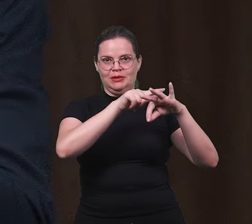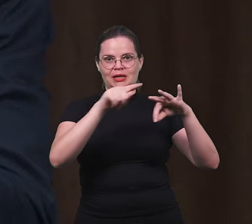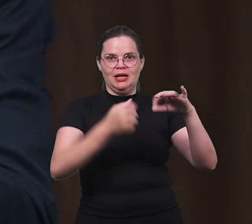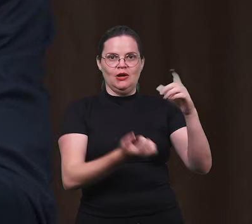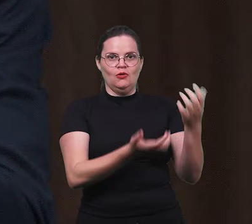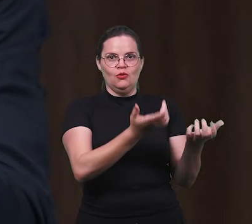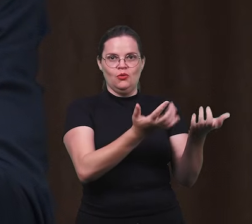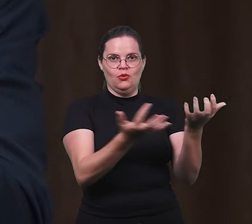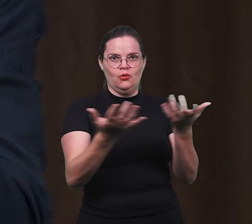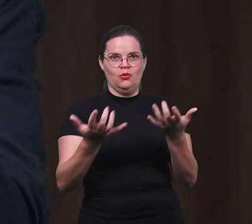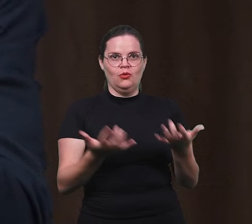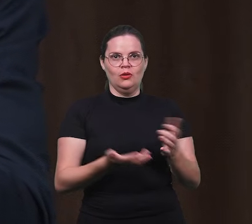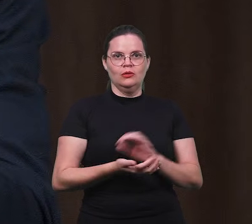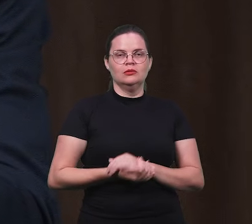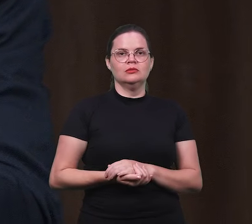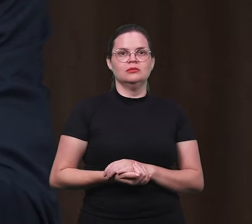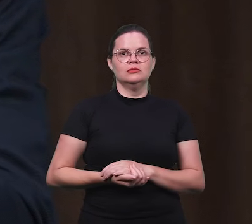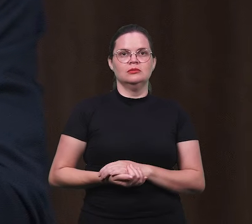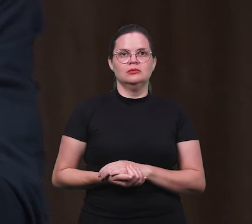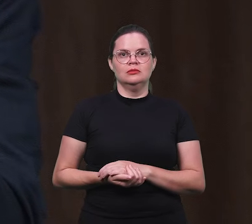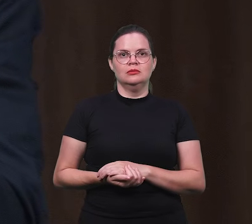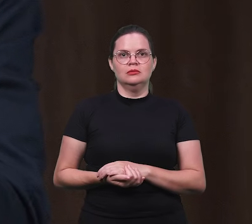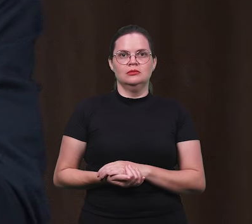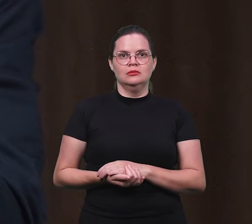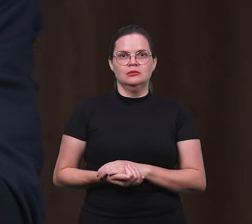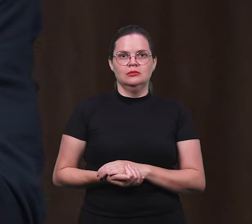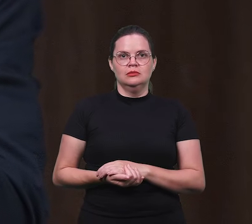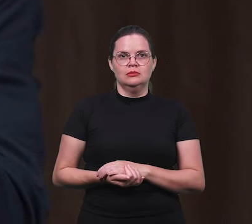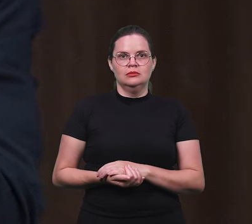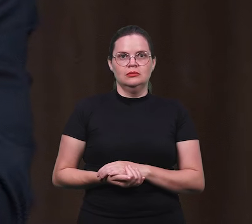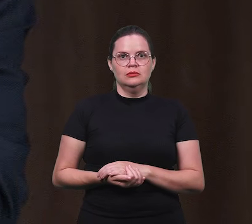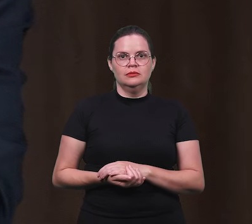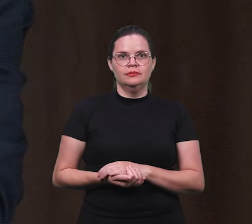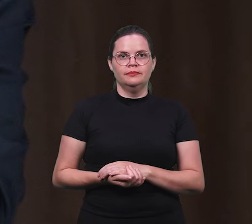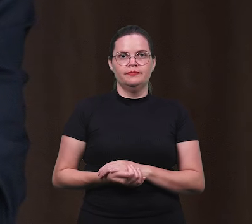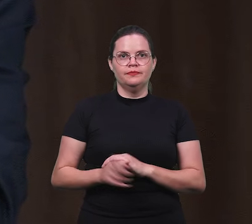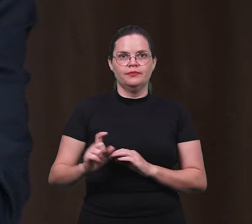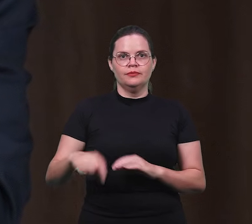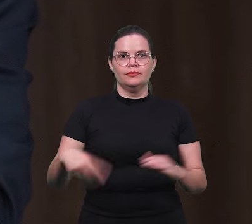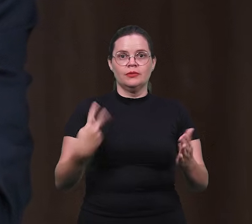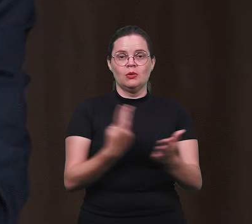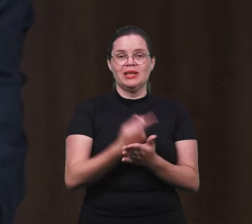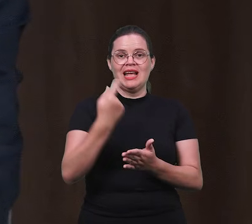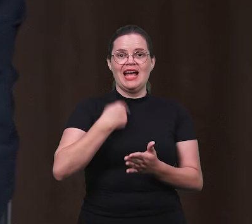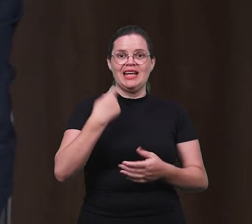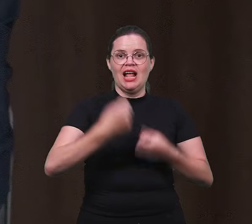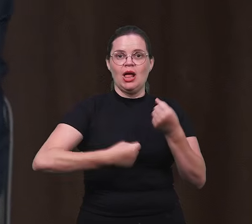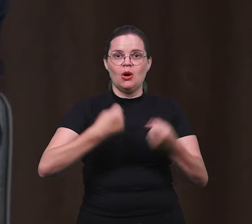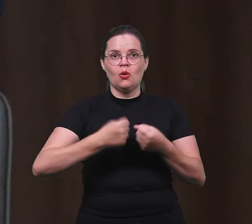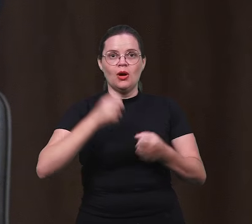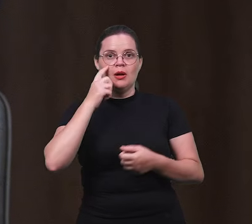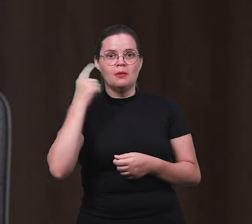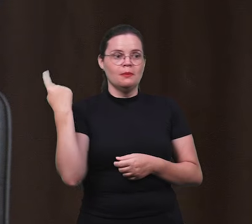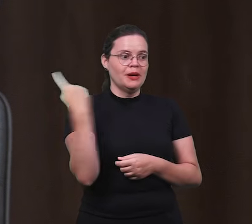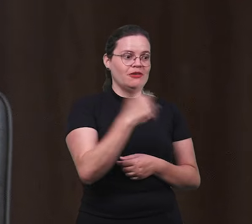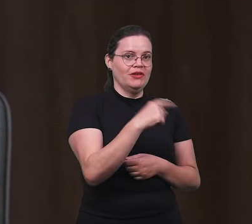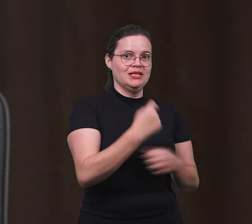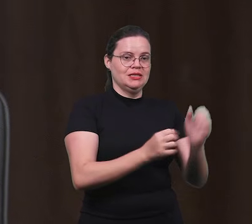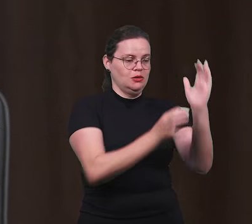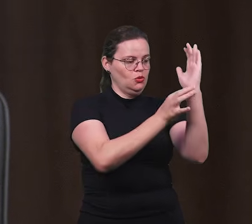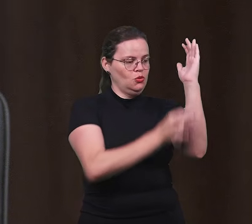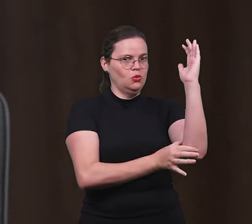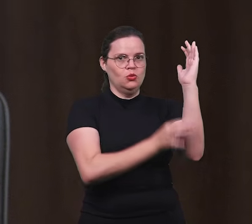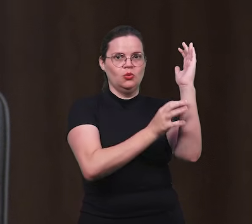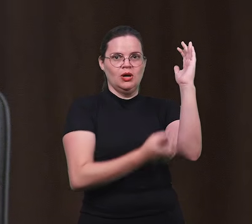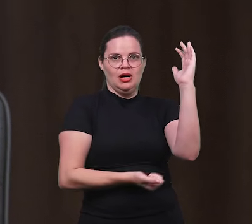correria, todo o desespero na hora, foi correr direto pro tronco, para saber se o tronco tinha sido queimado ou não. E não